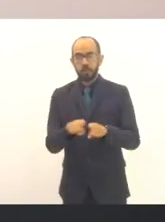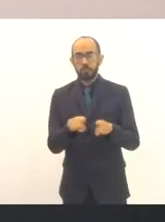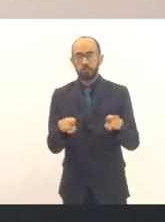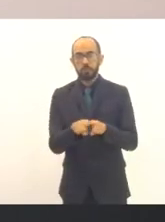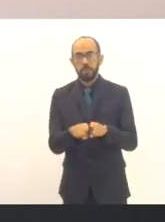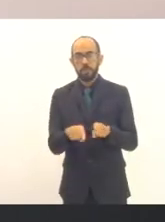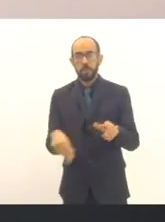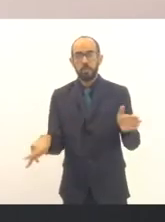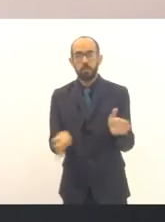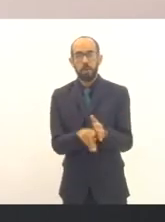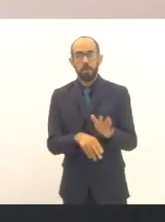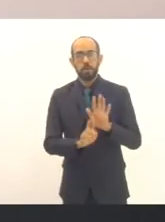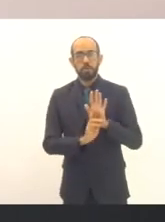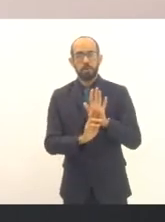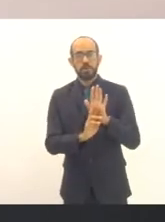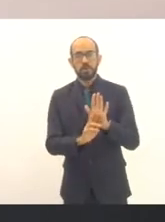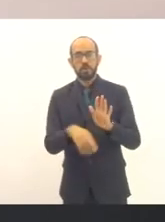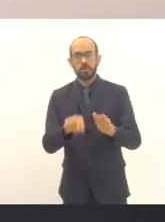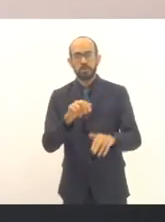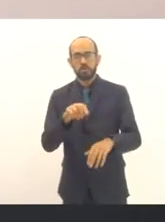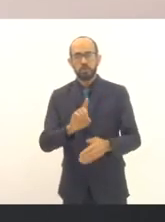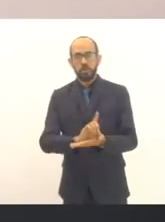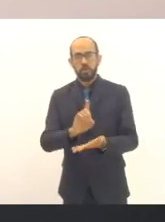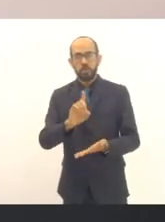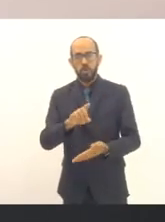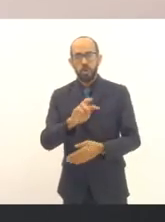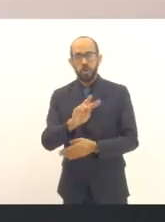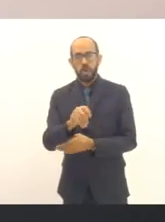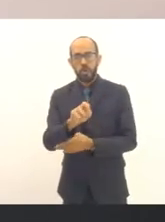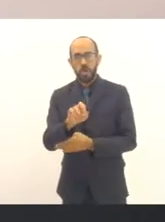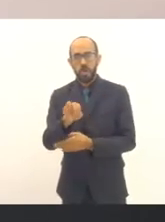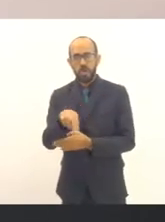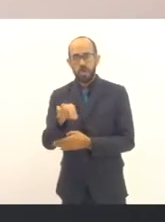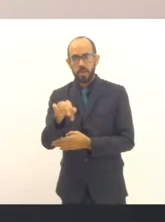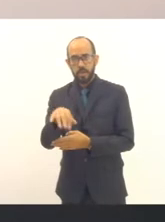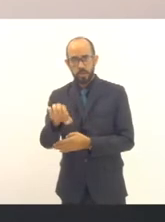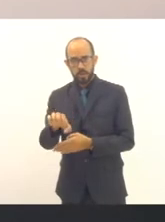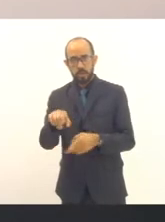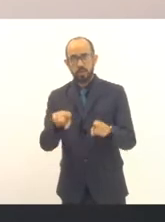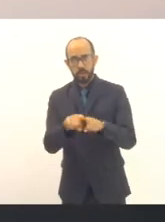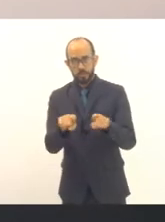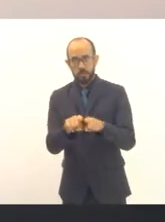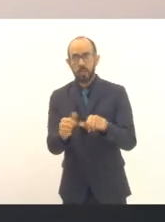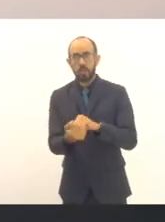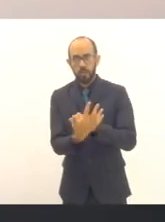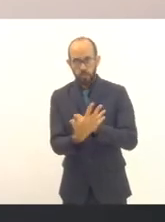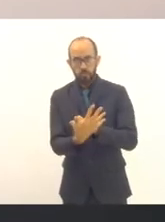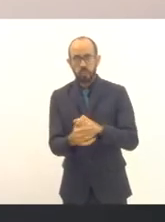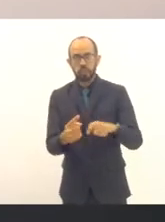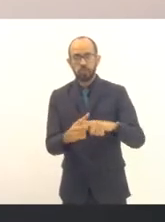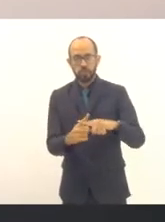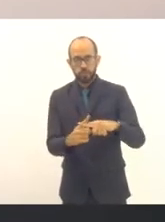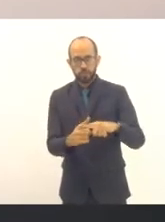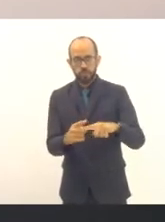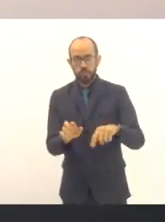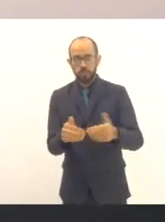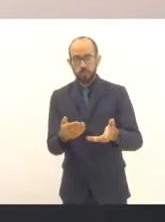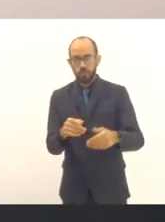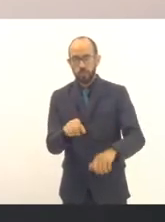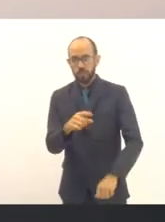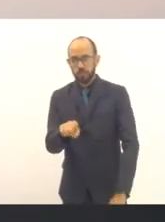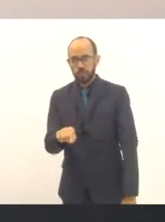o próprio representante Doutor Henrique Marchi é meter atestado positivamente nós estamos cancelando